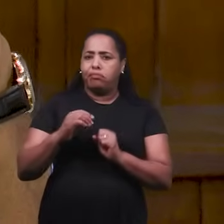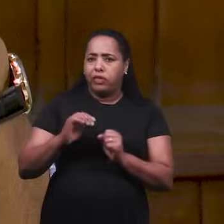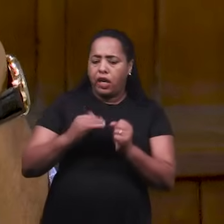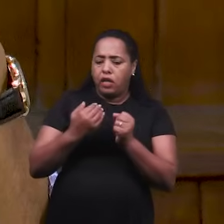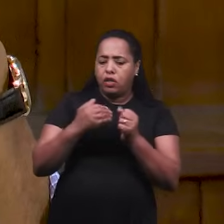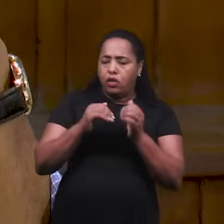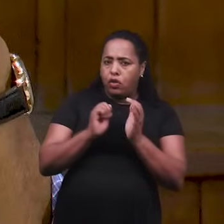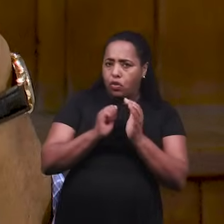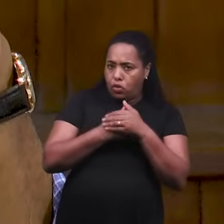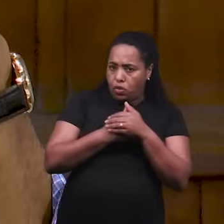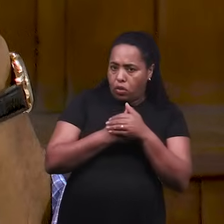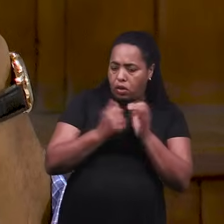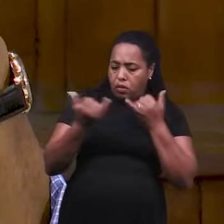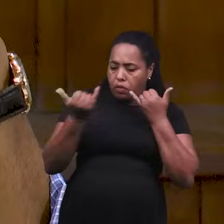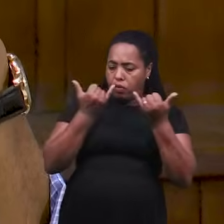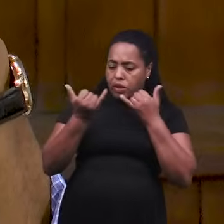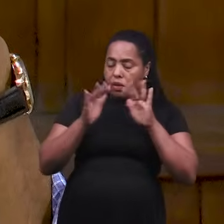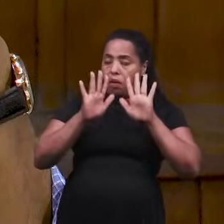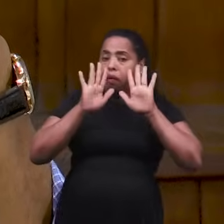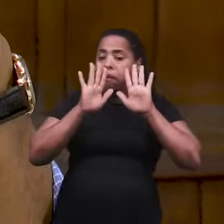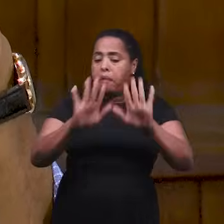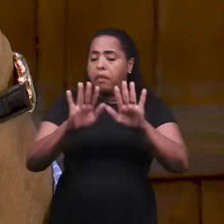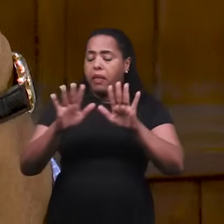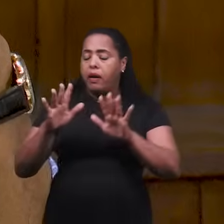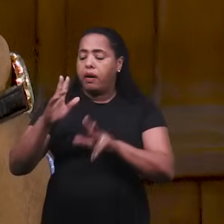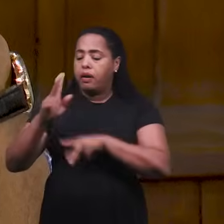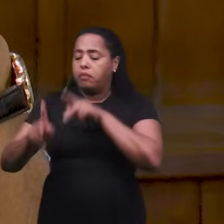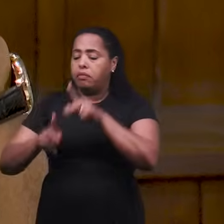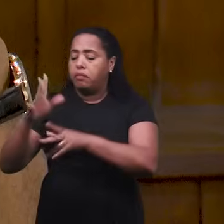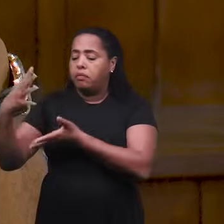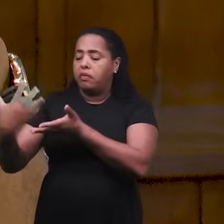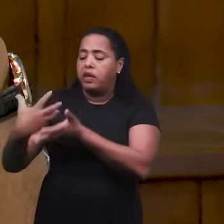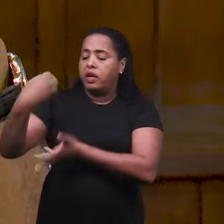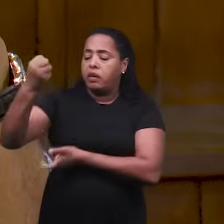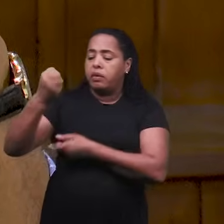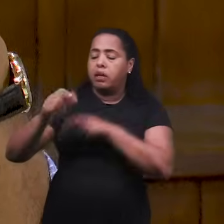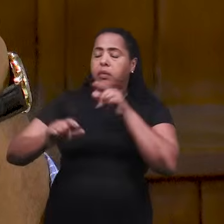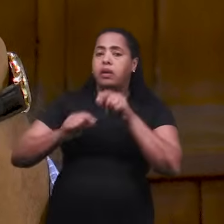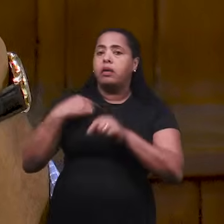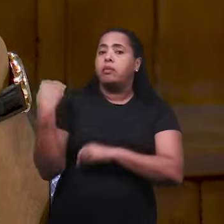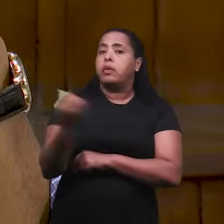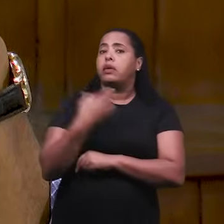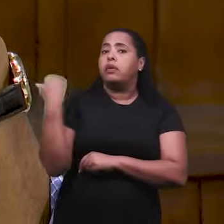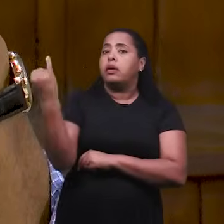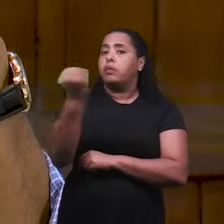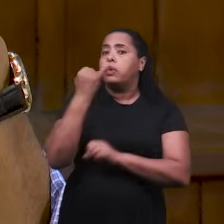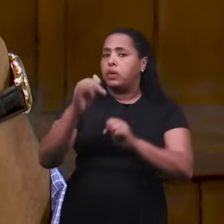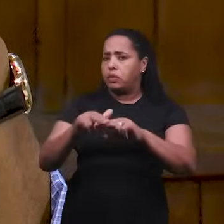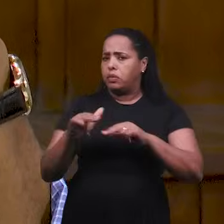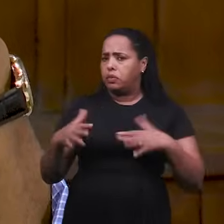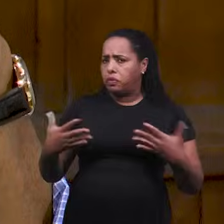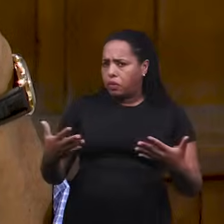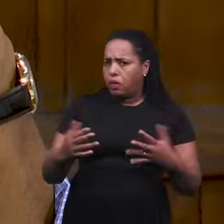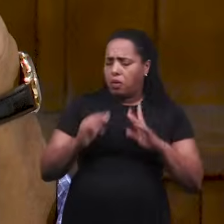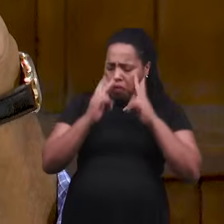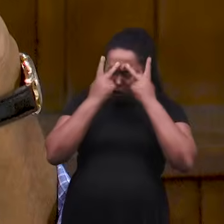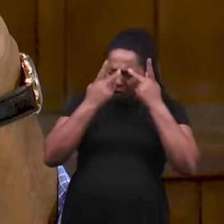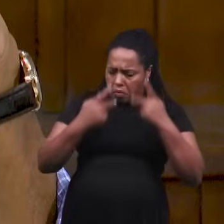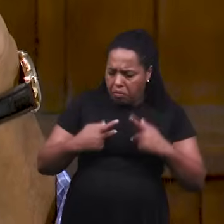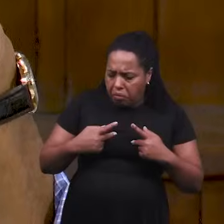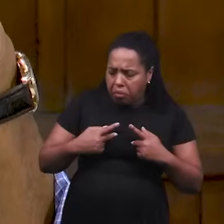nós vemos o seguinte, o arrebatamento da igreja, para nós, é importante porque o homem não vai